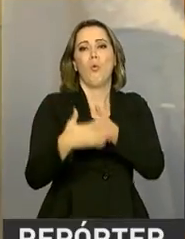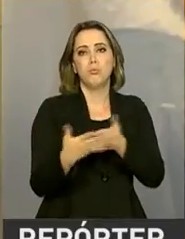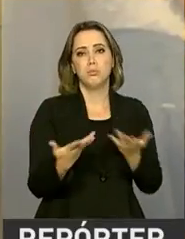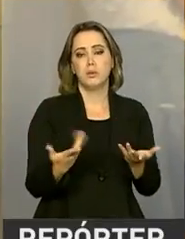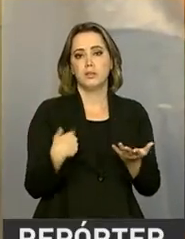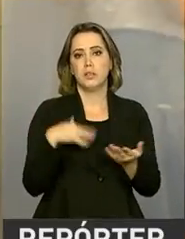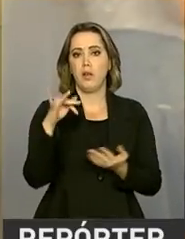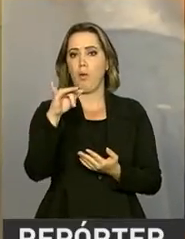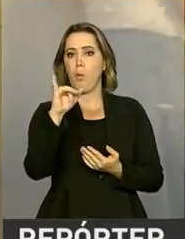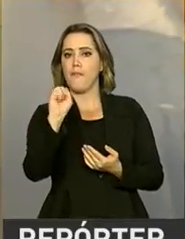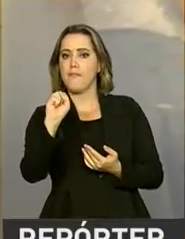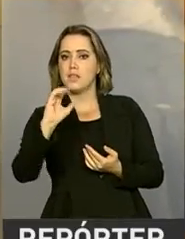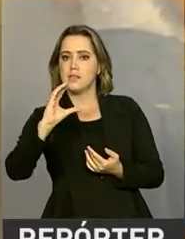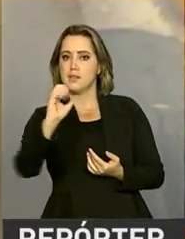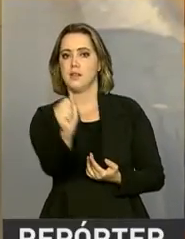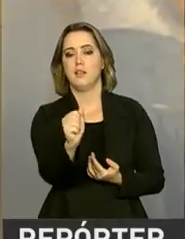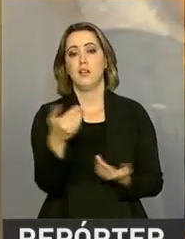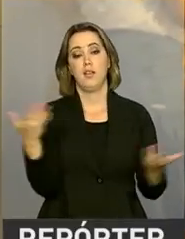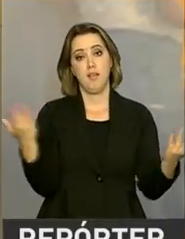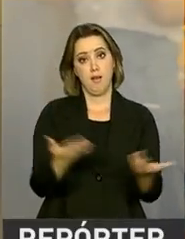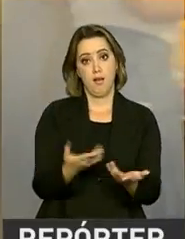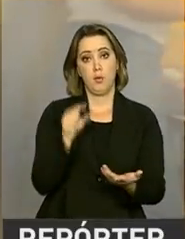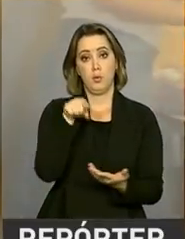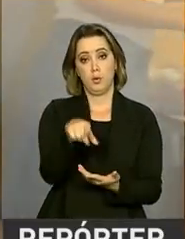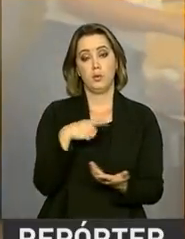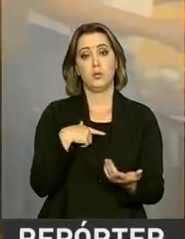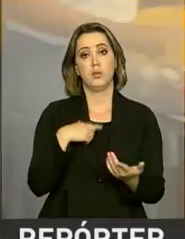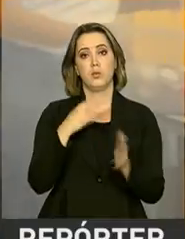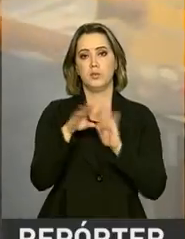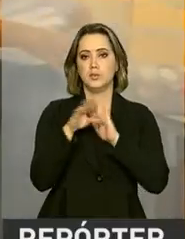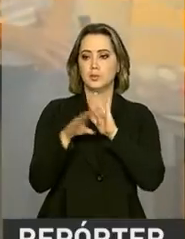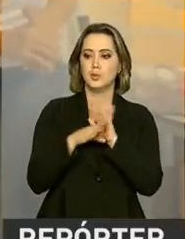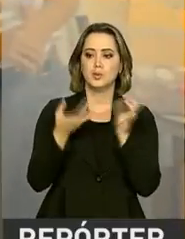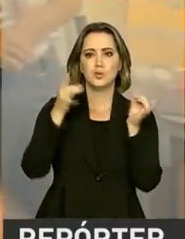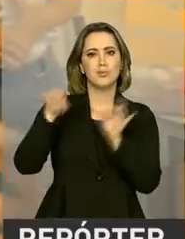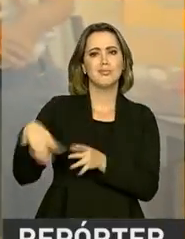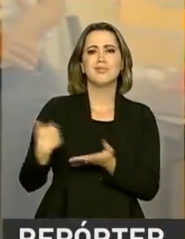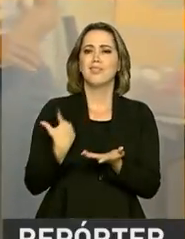E aí, com o projeto, a gente consegue deixar de lado esse